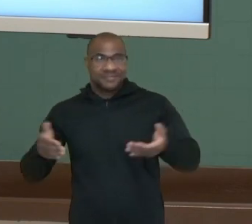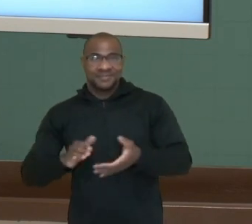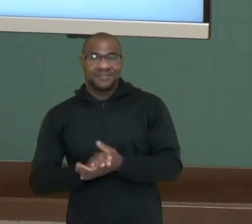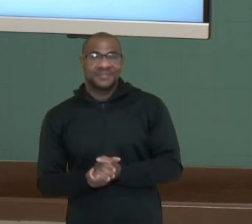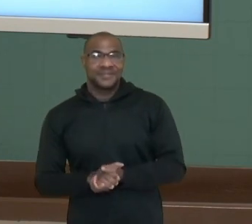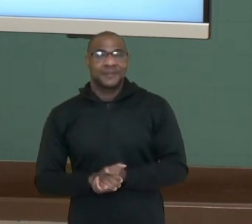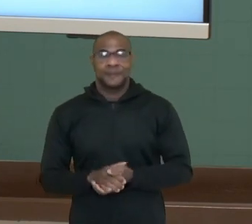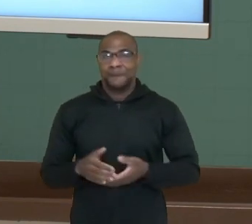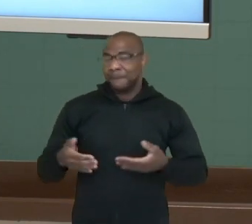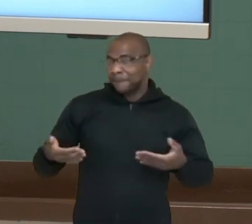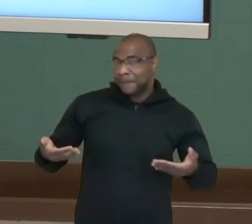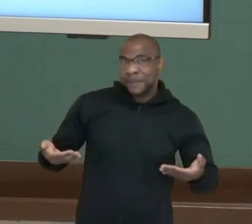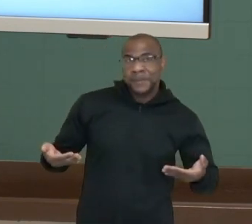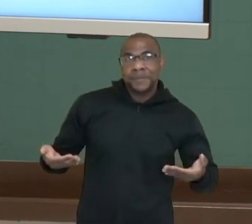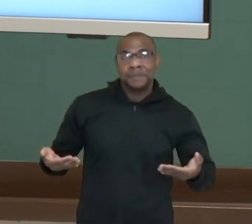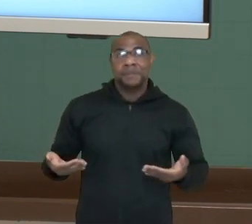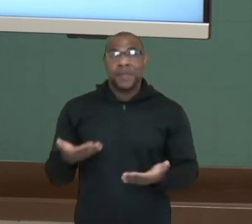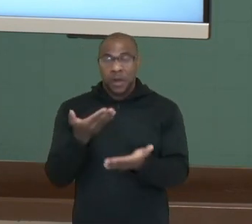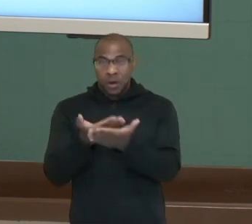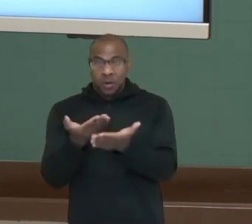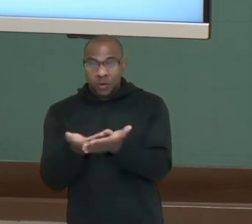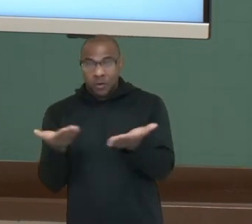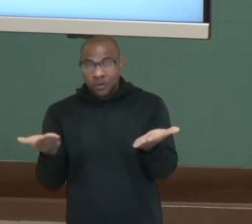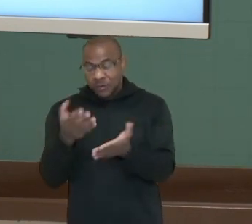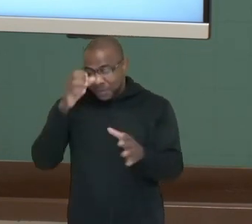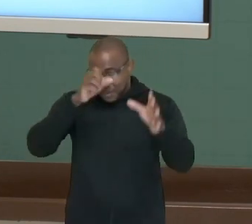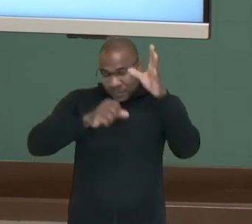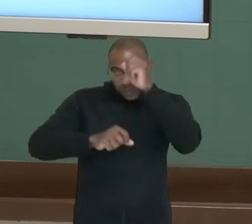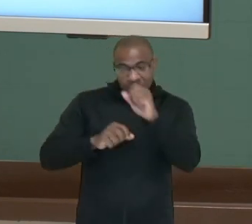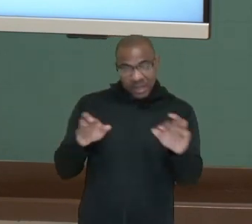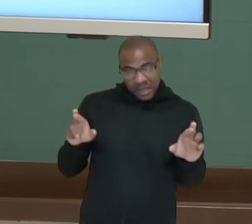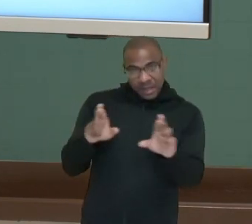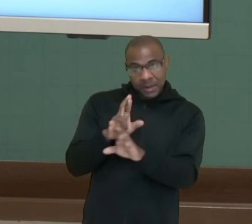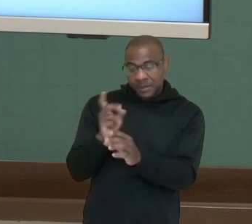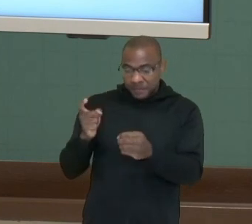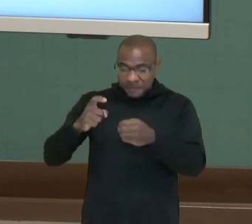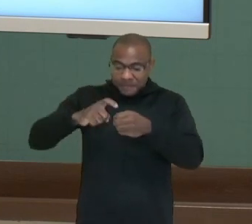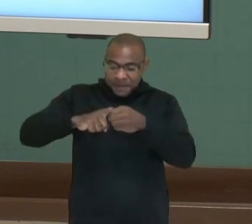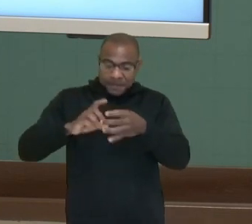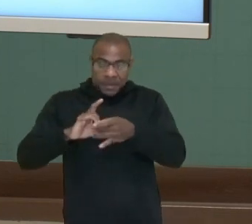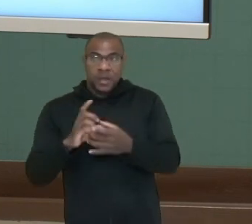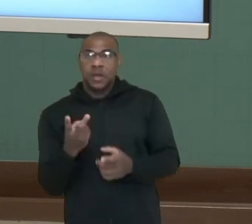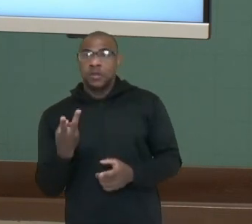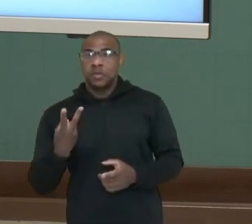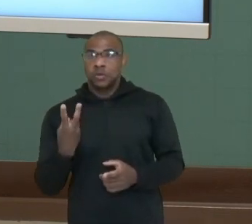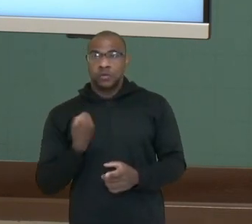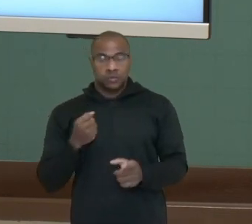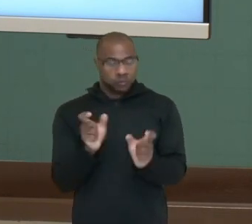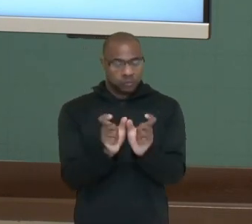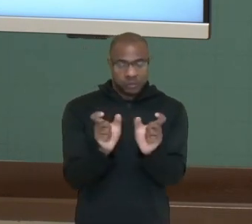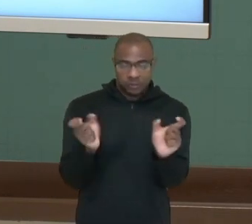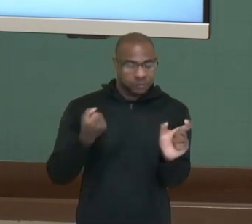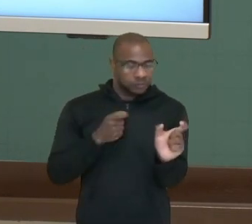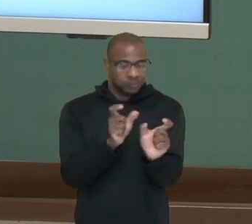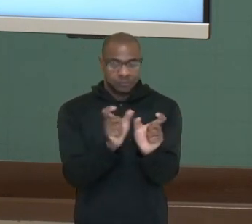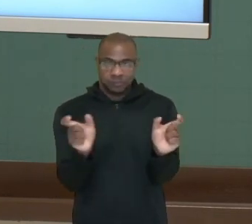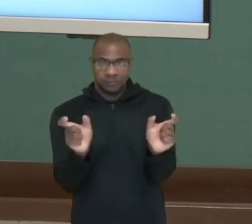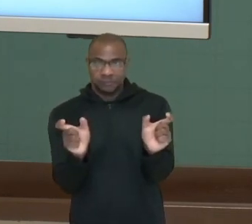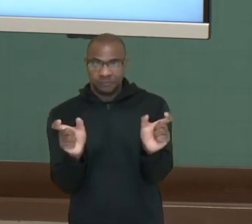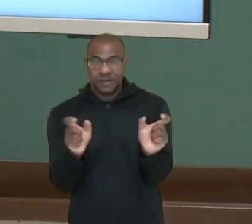fez? Nesta aula, vimos então aqui a relação de dependência entre duas grandezas, que nós podemos chamá-las de